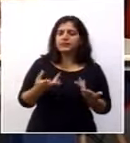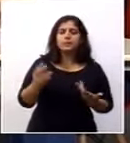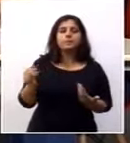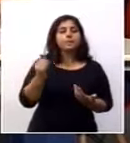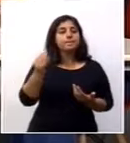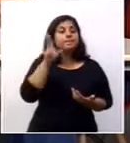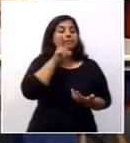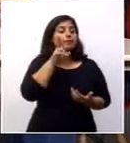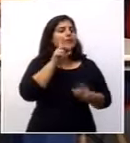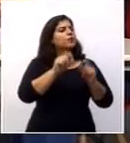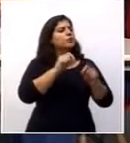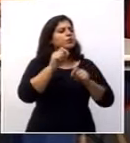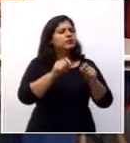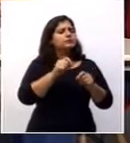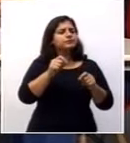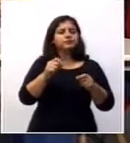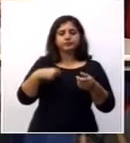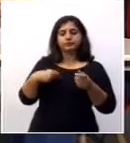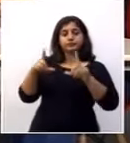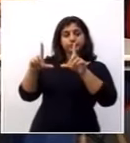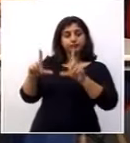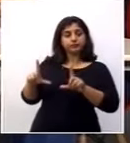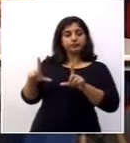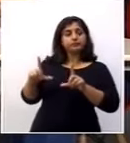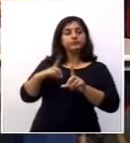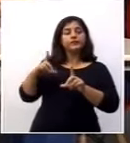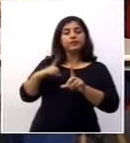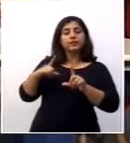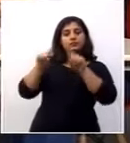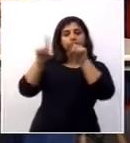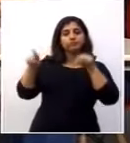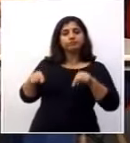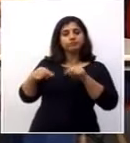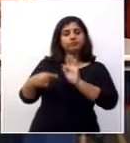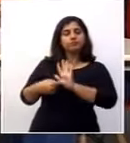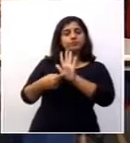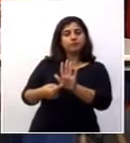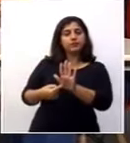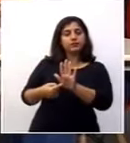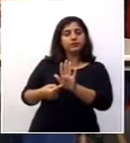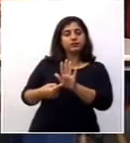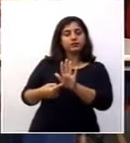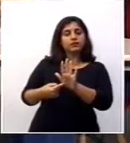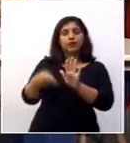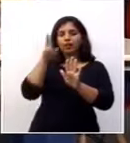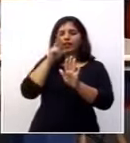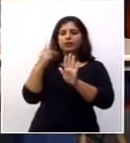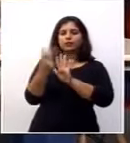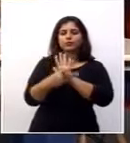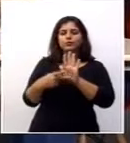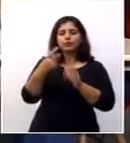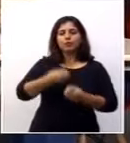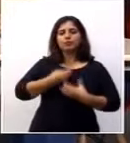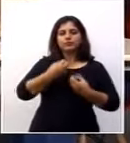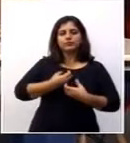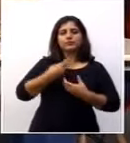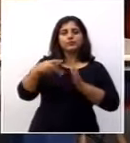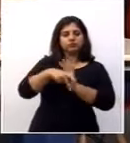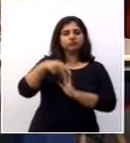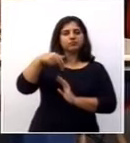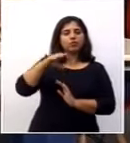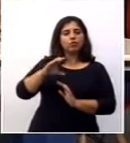que eu lembrei é que aqui, como nós temos uma imagem do livro que fala da... lembra, né, a literatura de cordel,